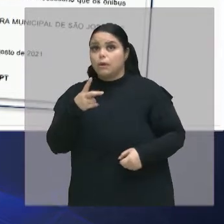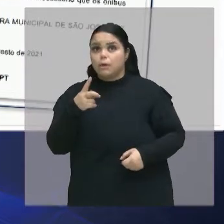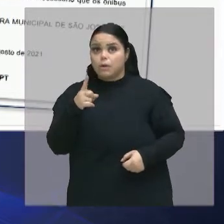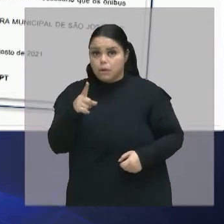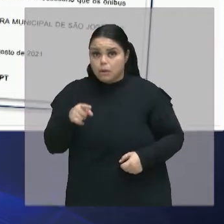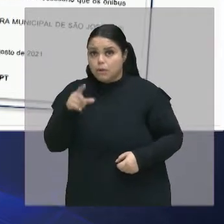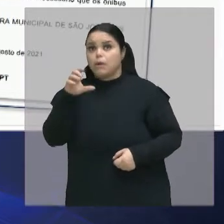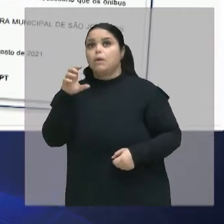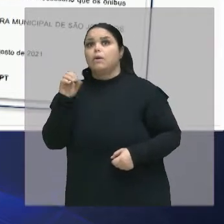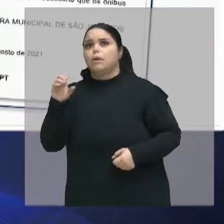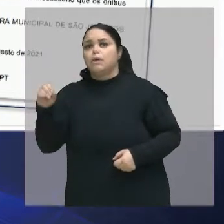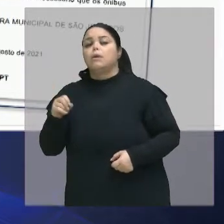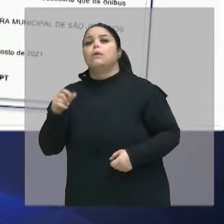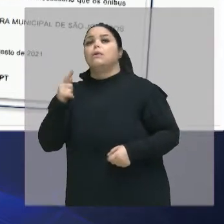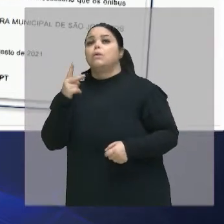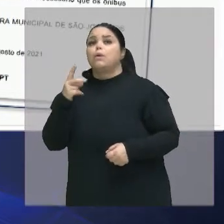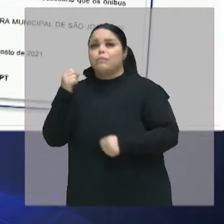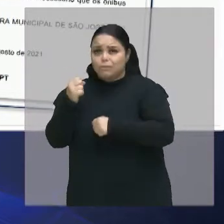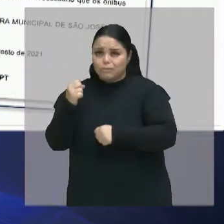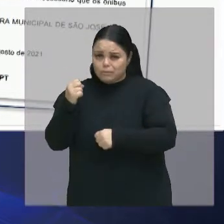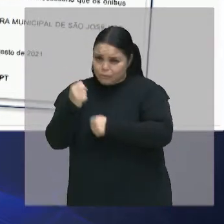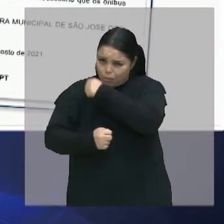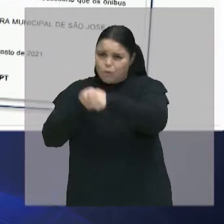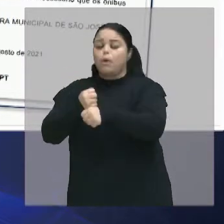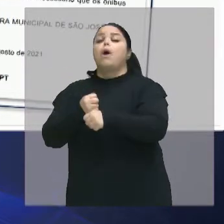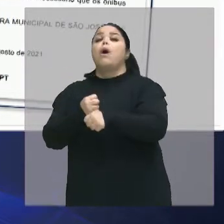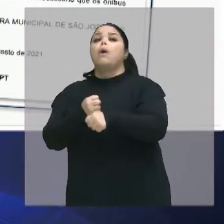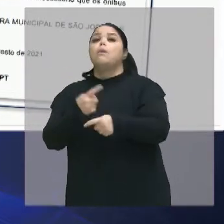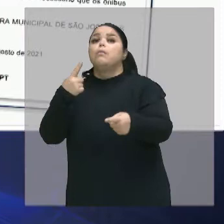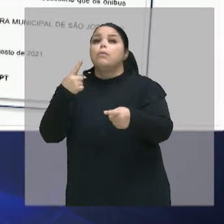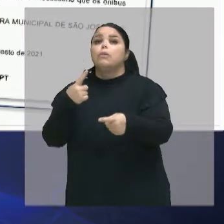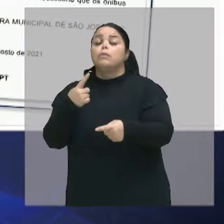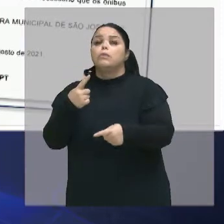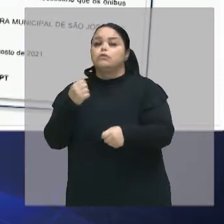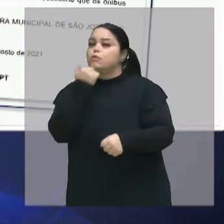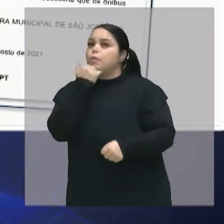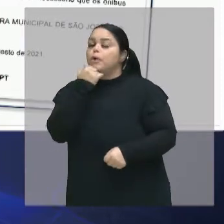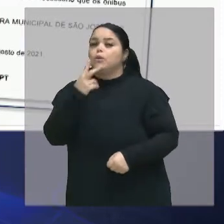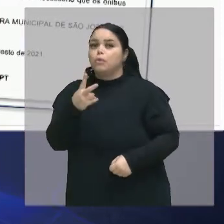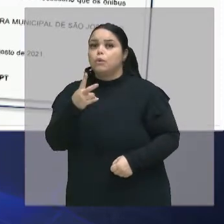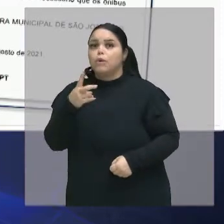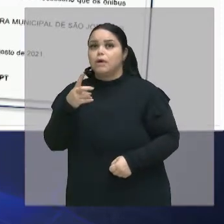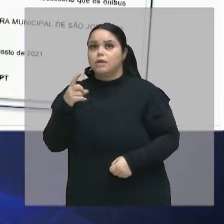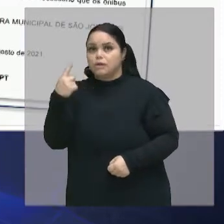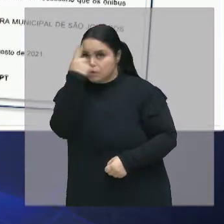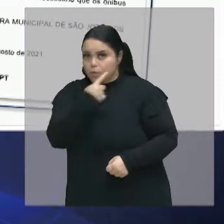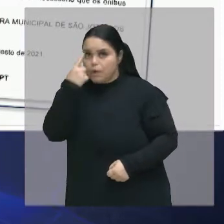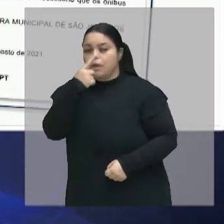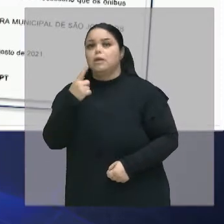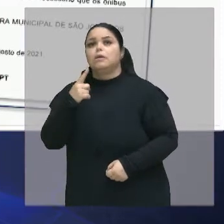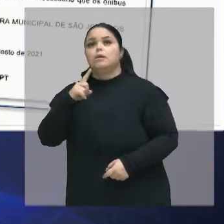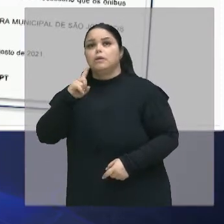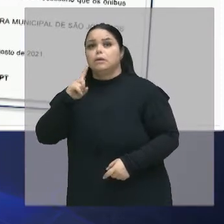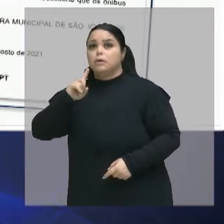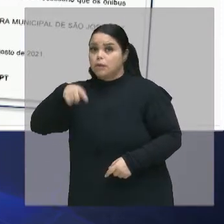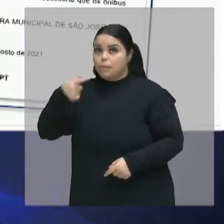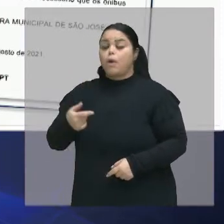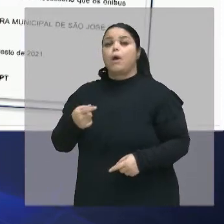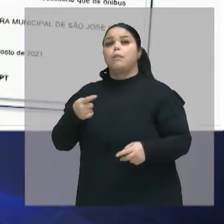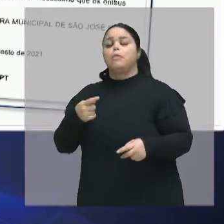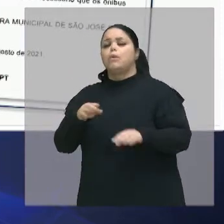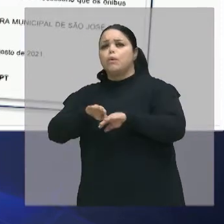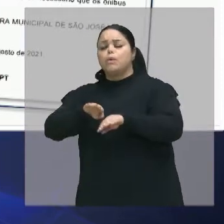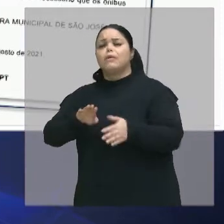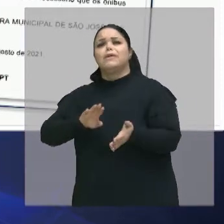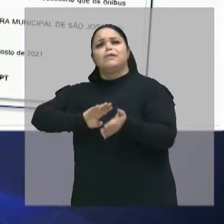horas, duas horas depois, por conta dessa situação da prefeitura de tirar ônibus da linha,